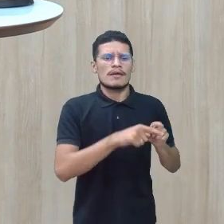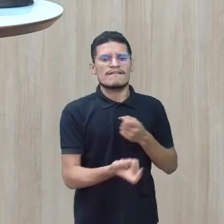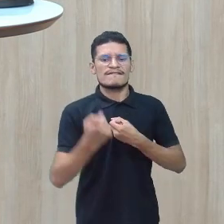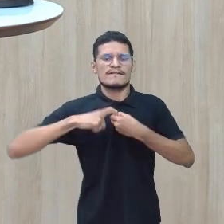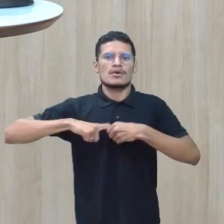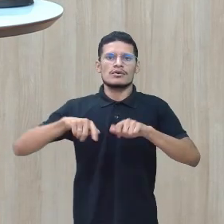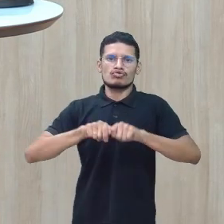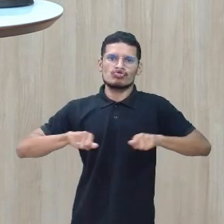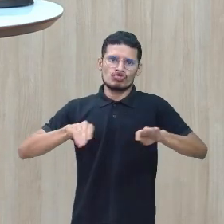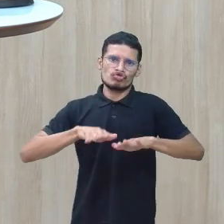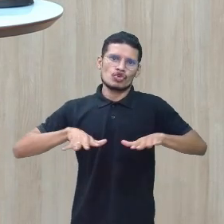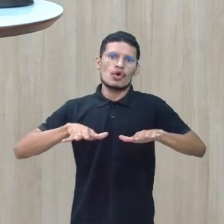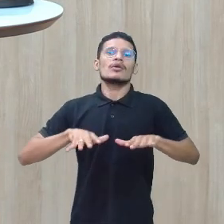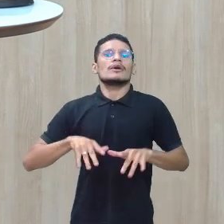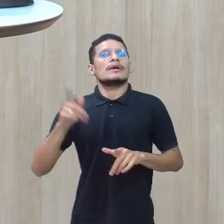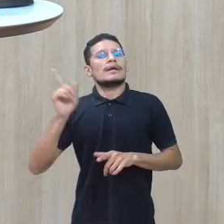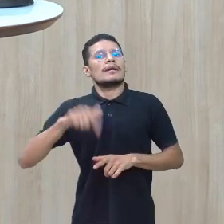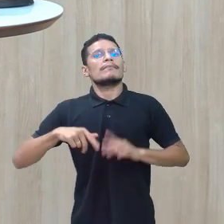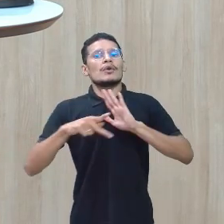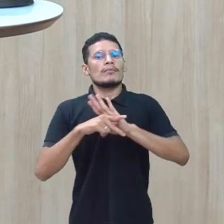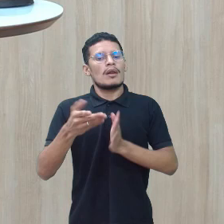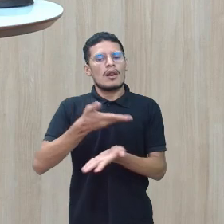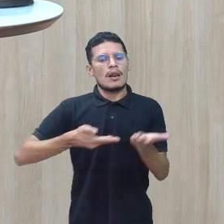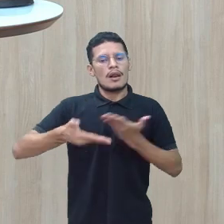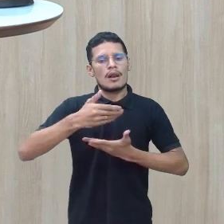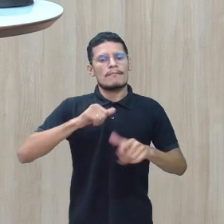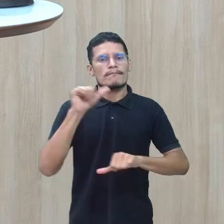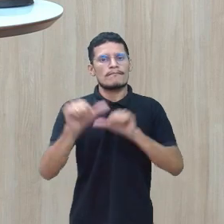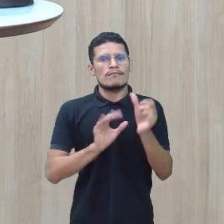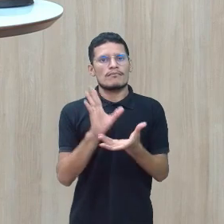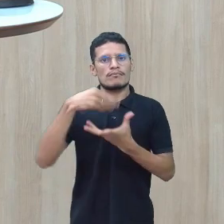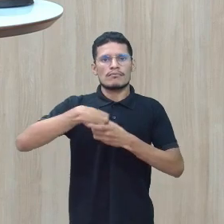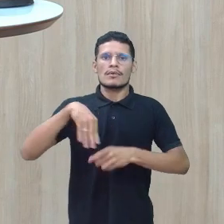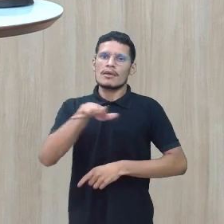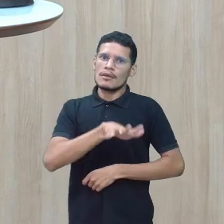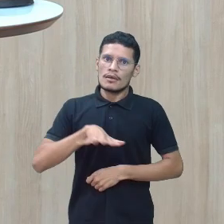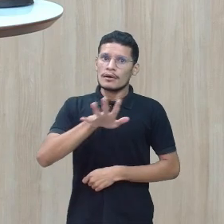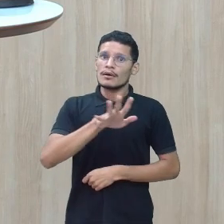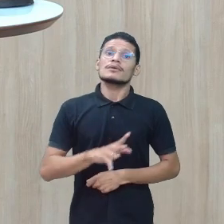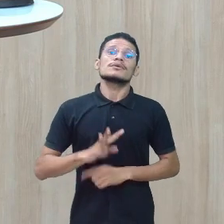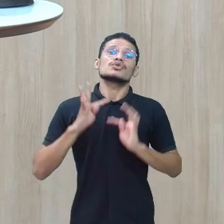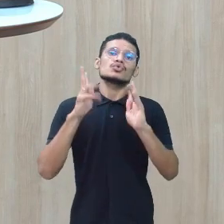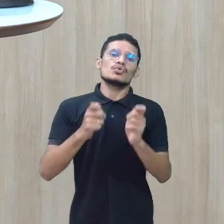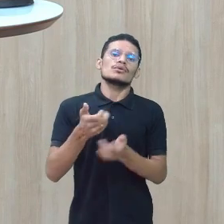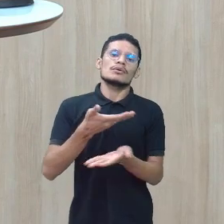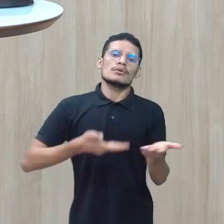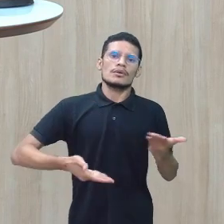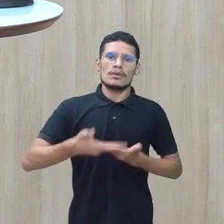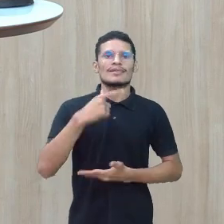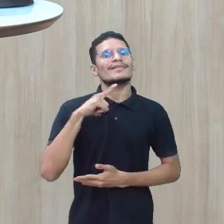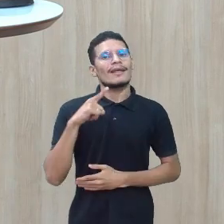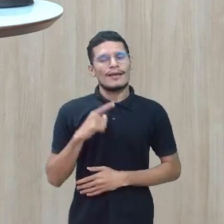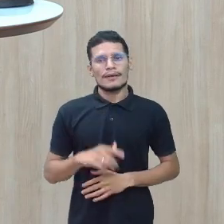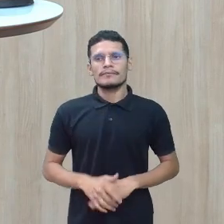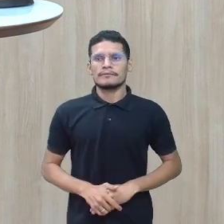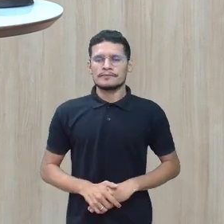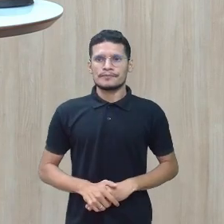que ocorra também uma ciclagem no meio ambiente e toda essa interação.